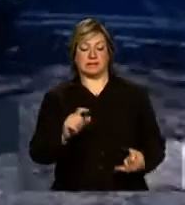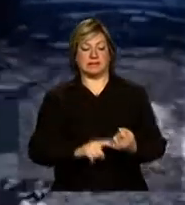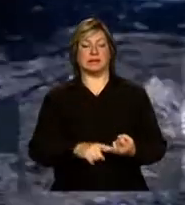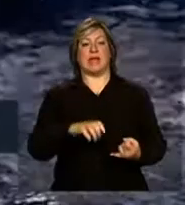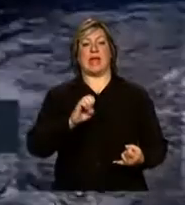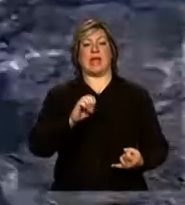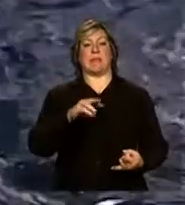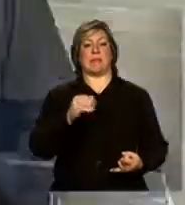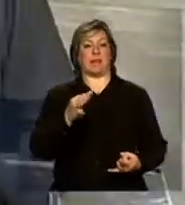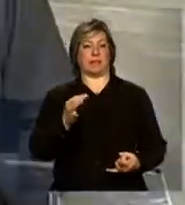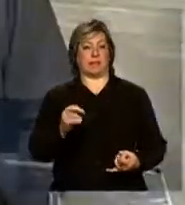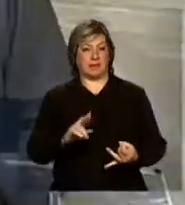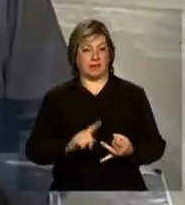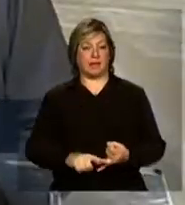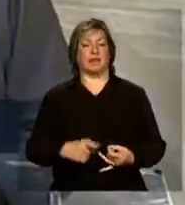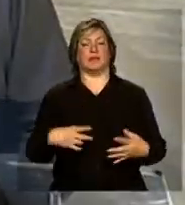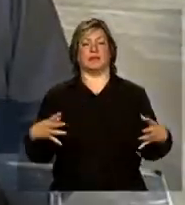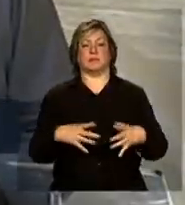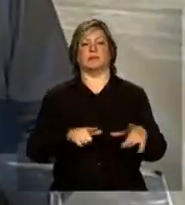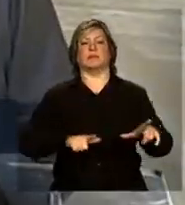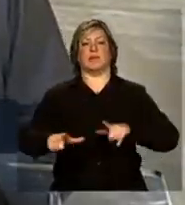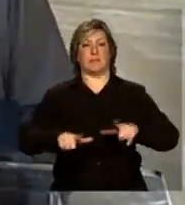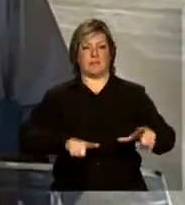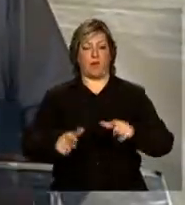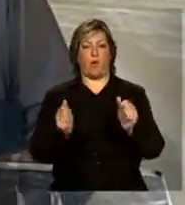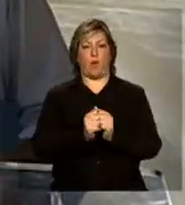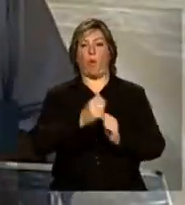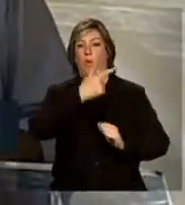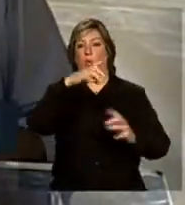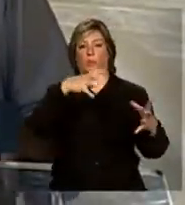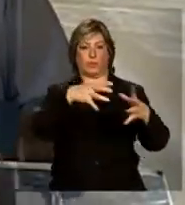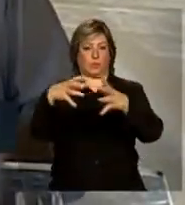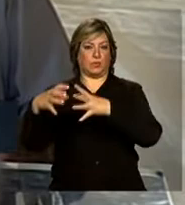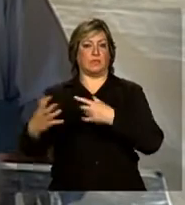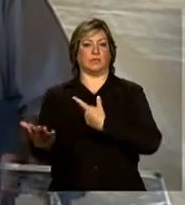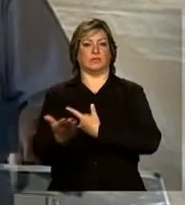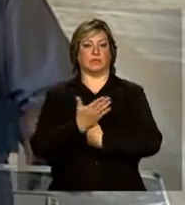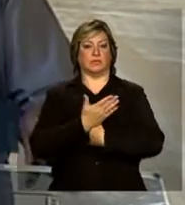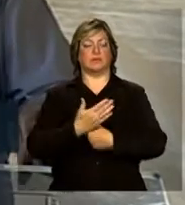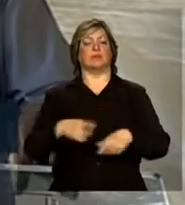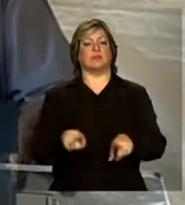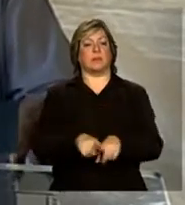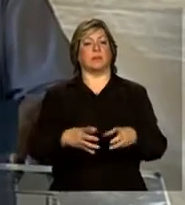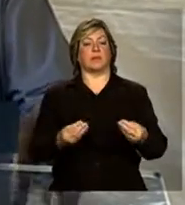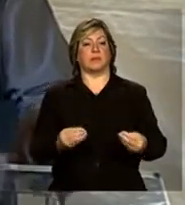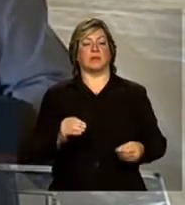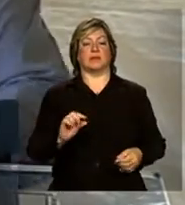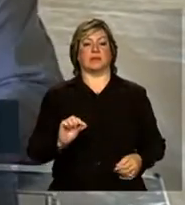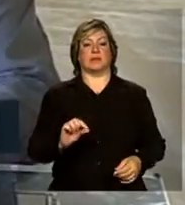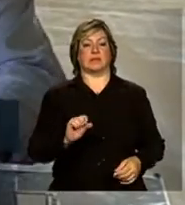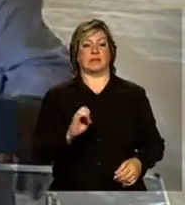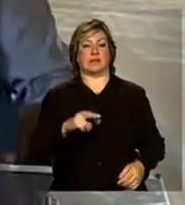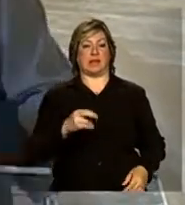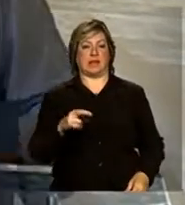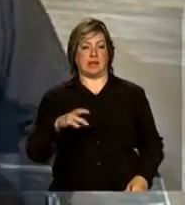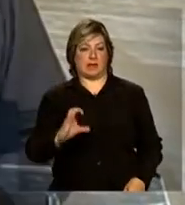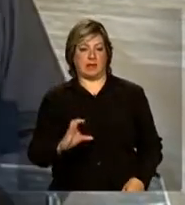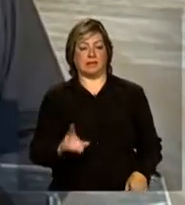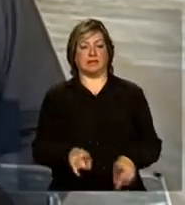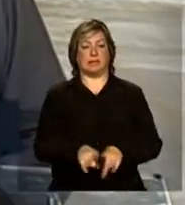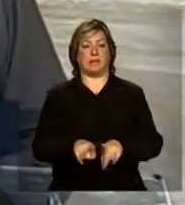de materno nessa linha de trabalho juntamente com outras instituições que nos apoiam bastante do tipo Senac agora começa